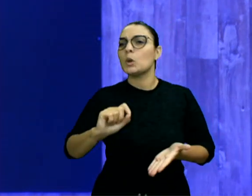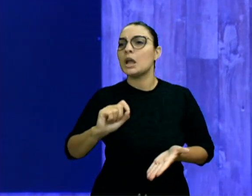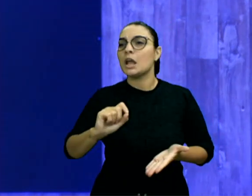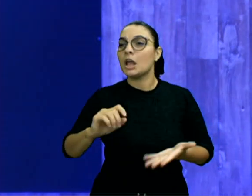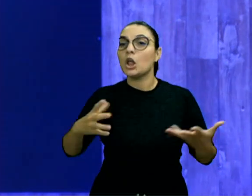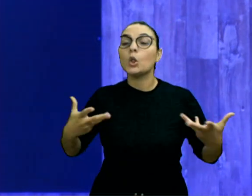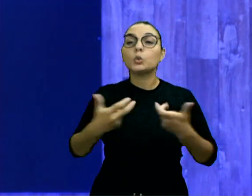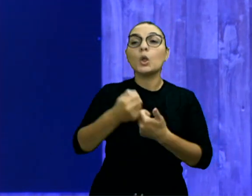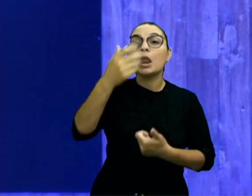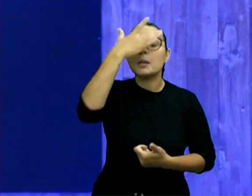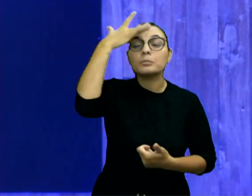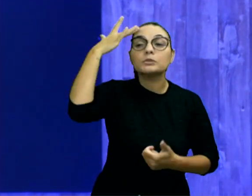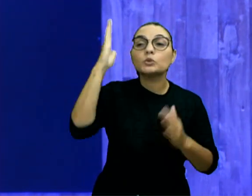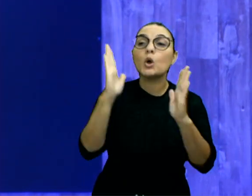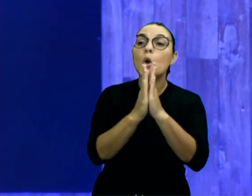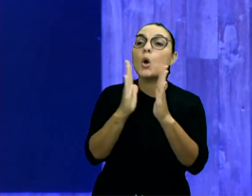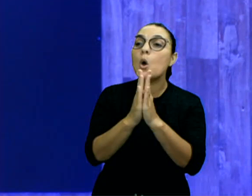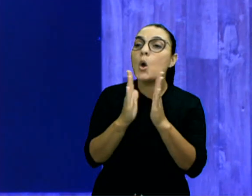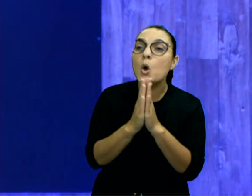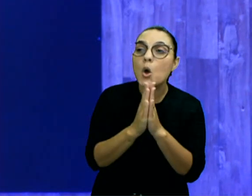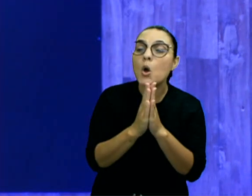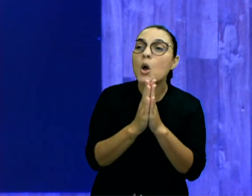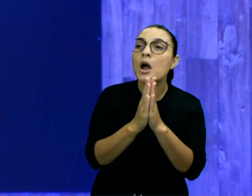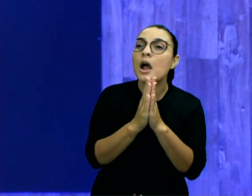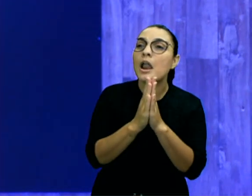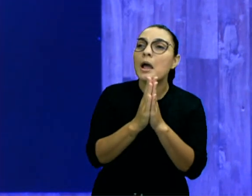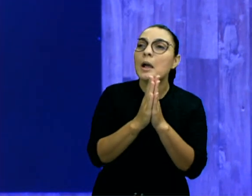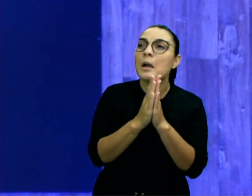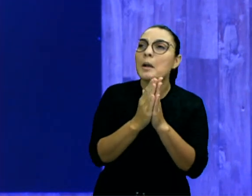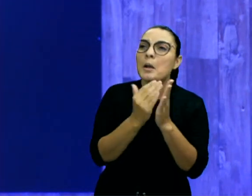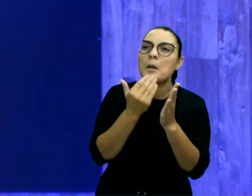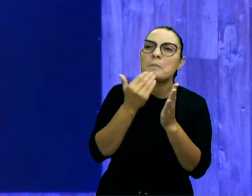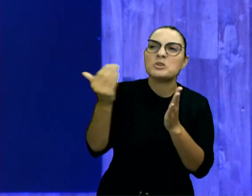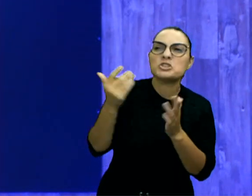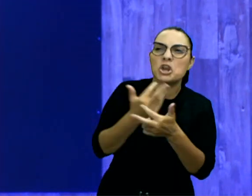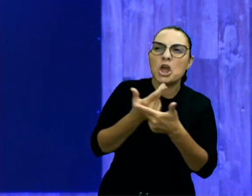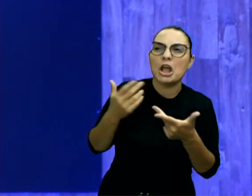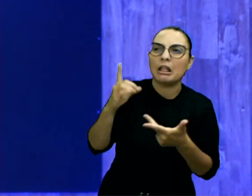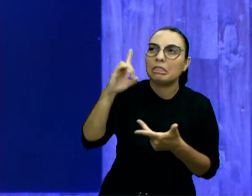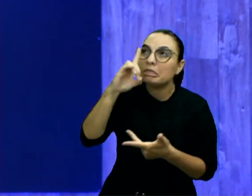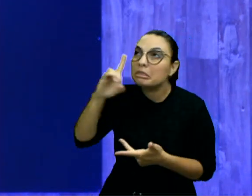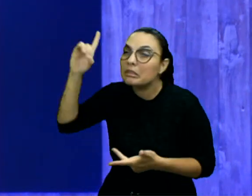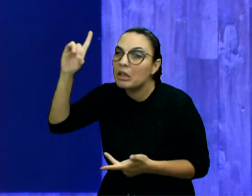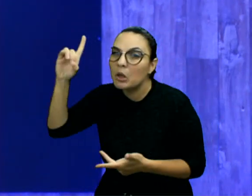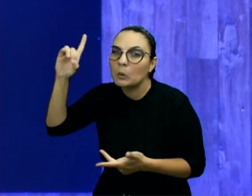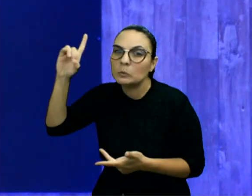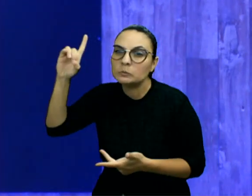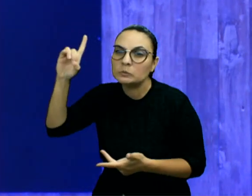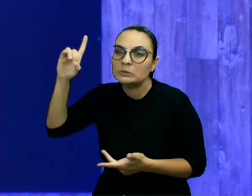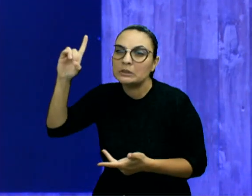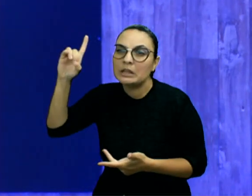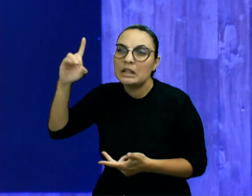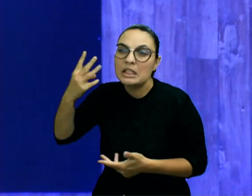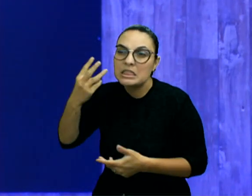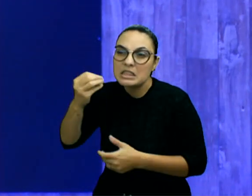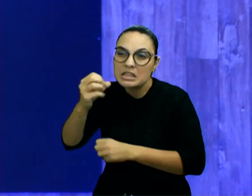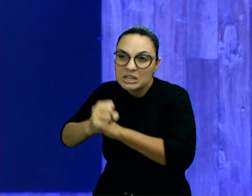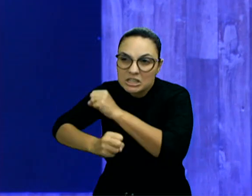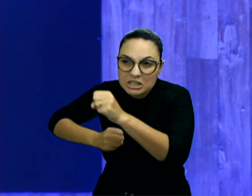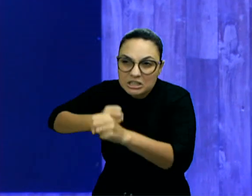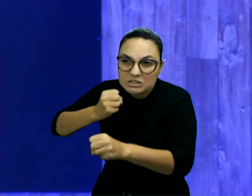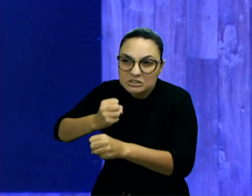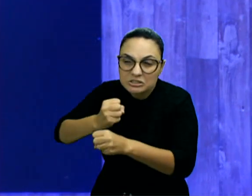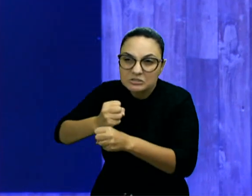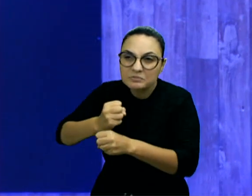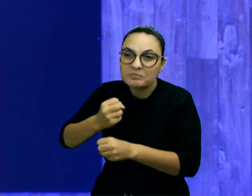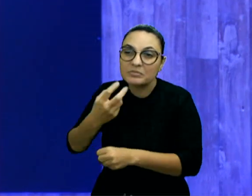todo aquele que orar a qualquer Deus ou a qualquer homem nos próximos 30 dias,